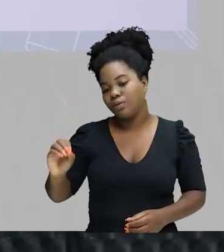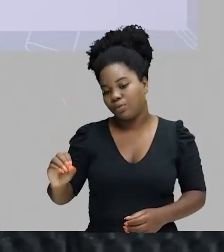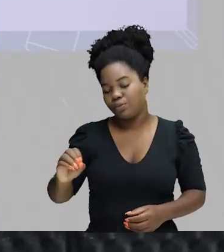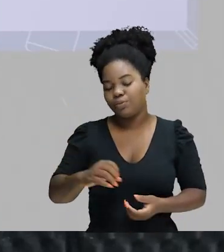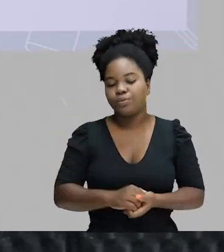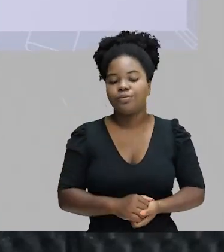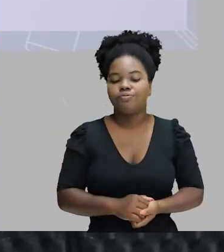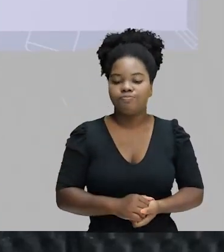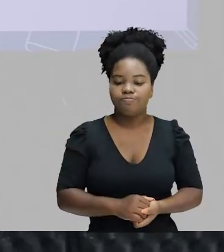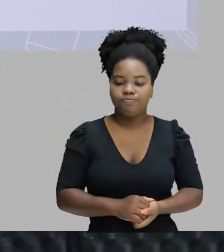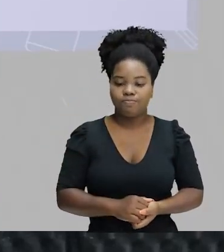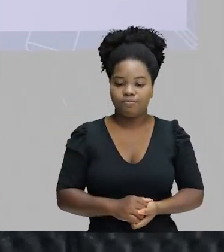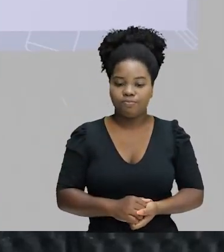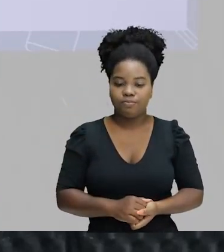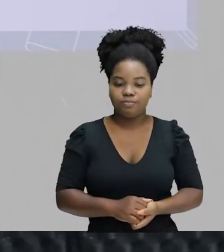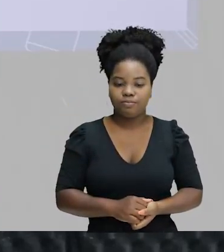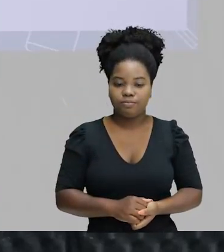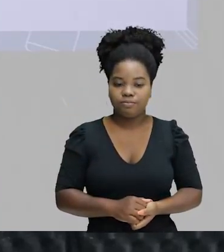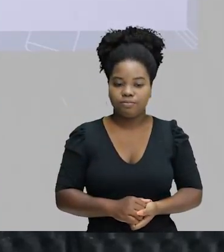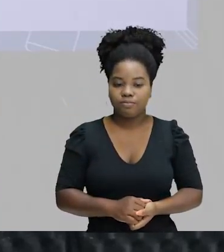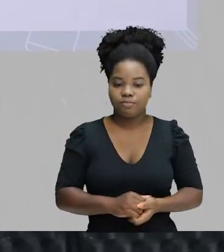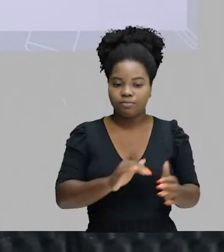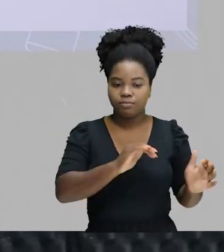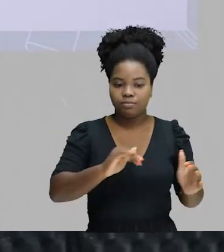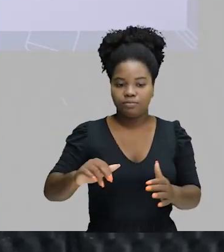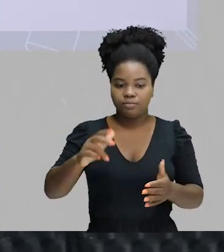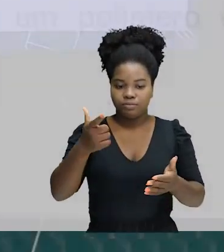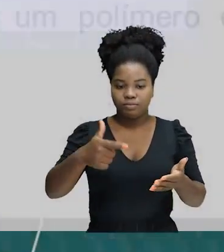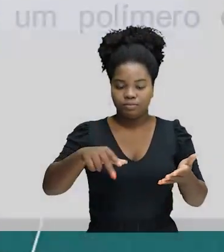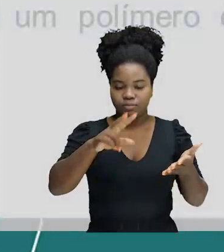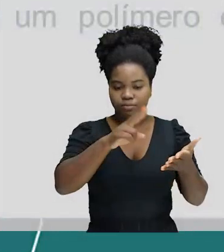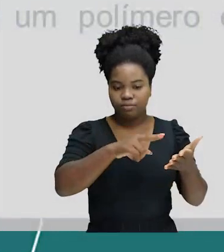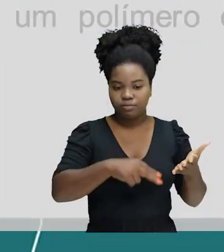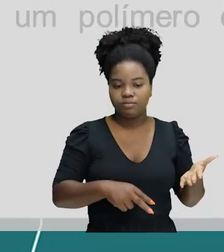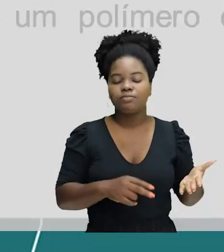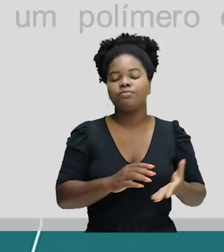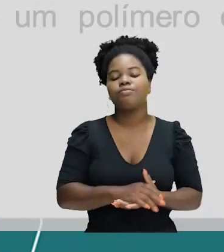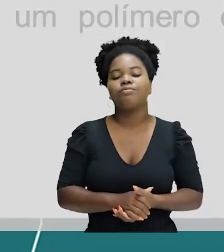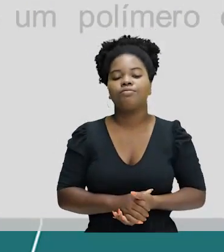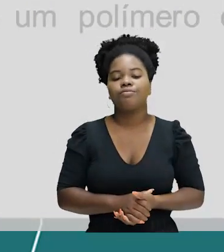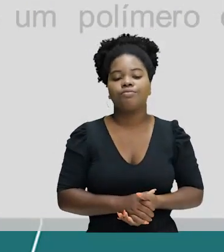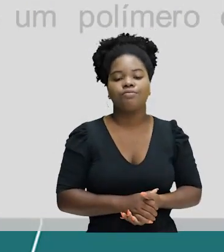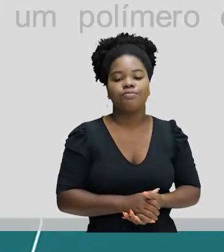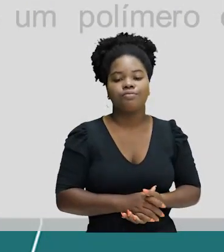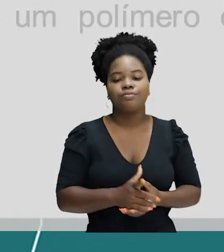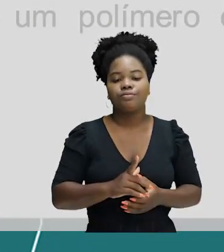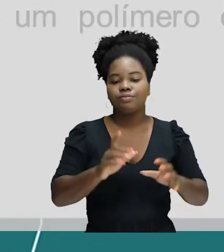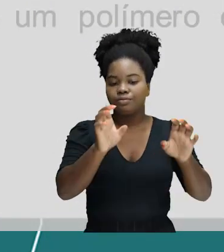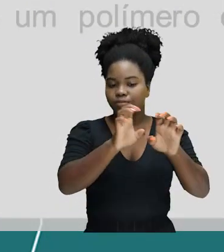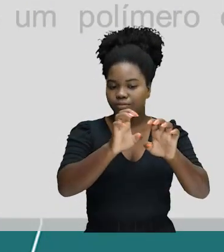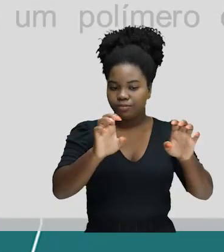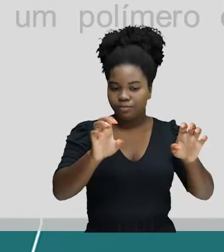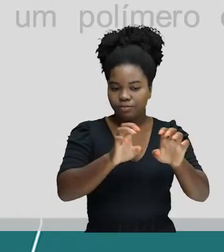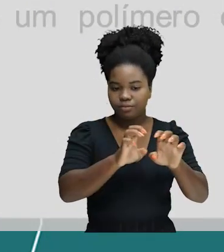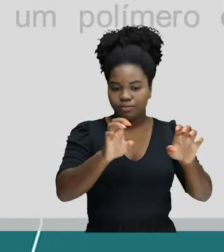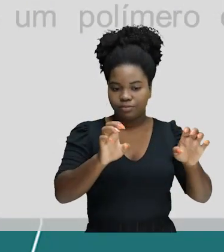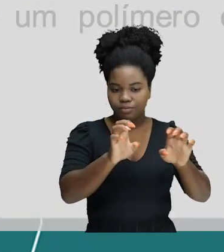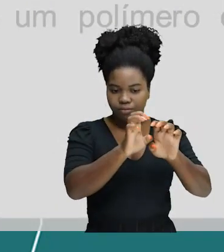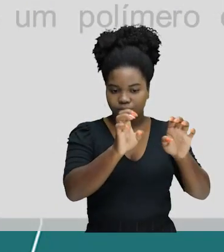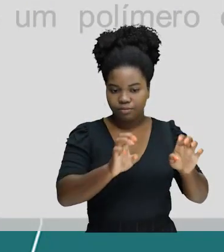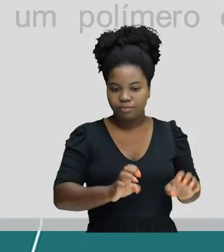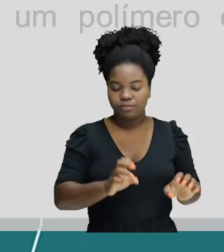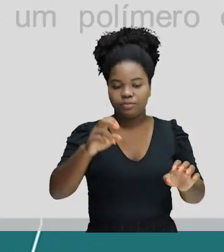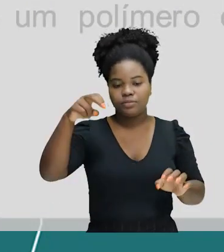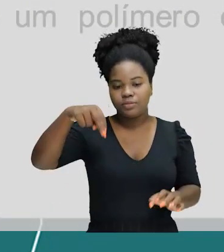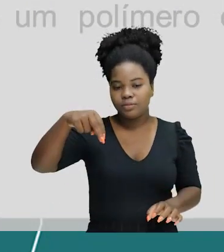o polietileno. Show? Então, como aqui nós estamos mostrando, esse N, turminha,